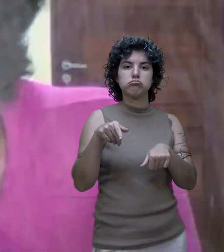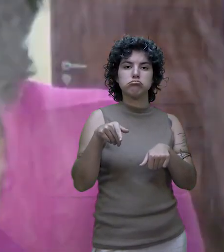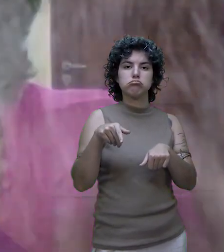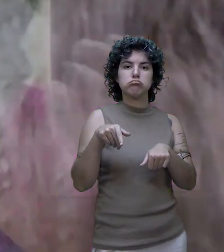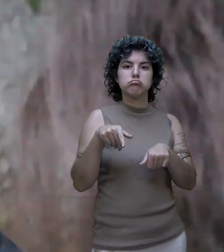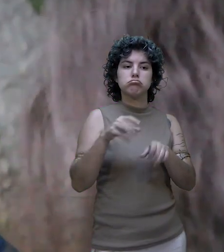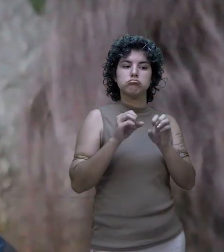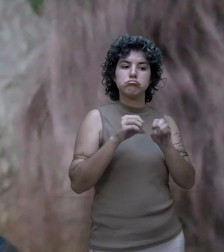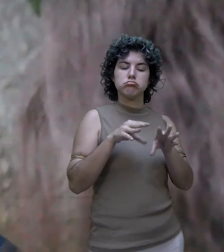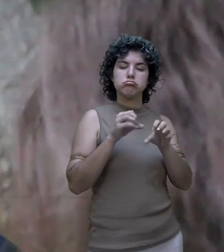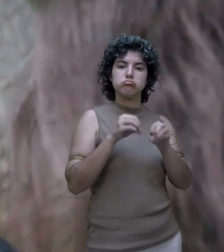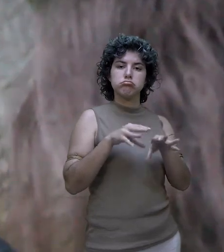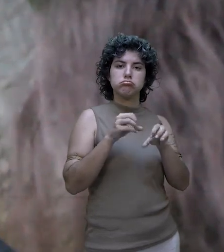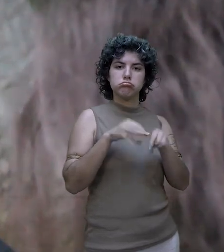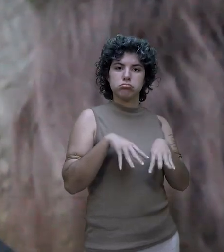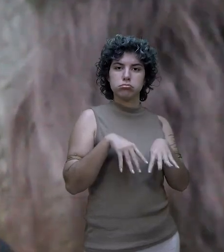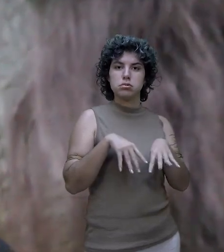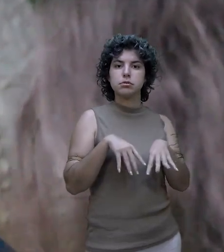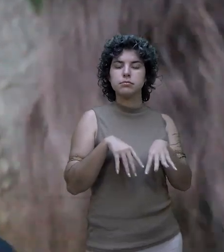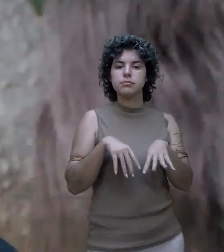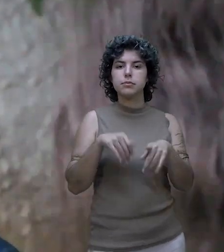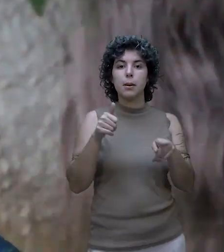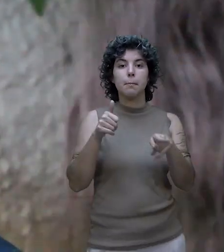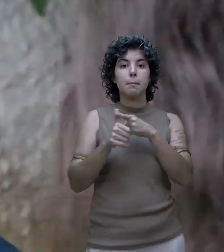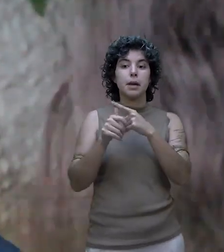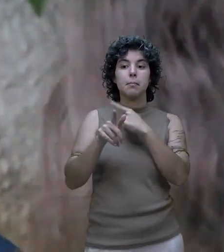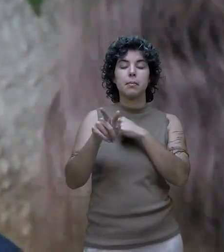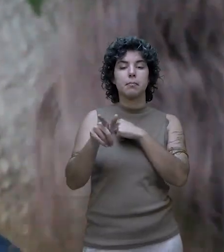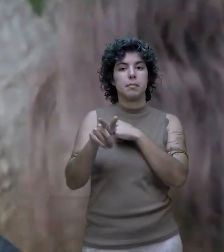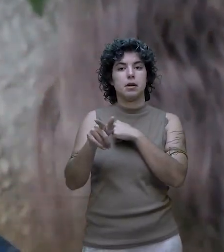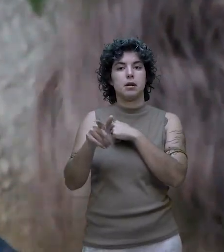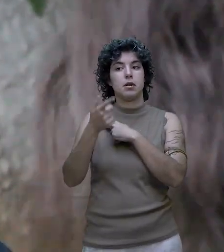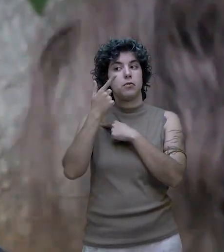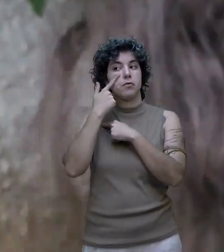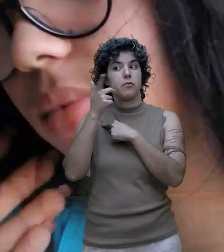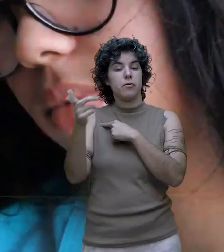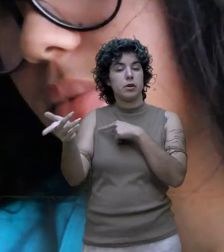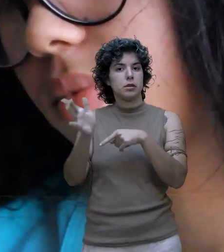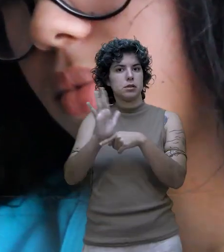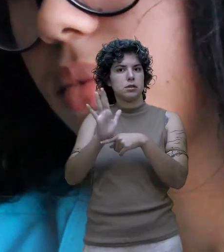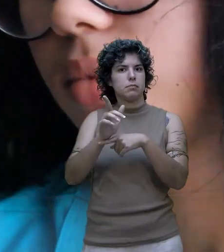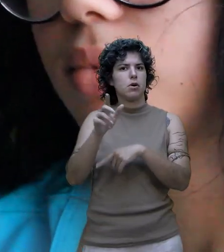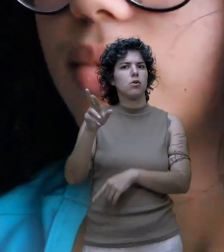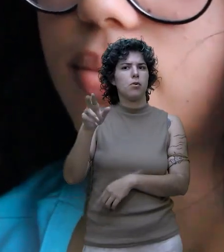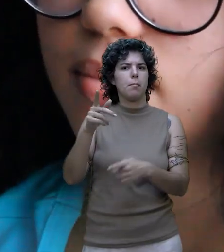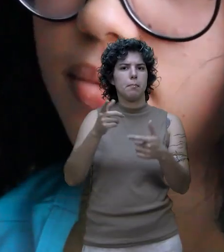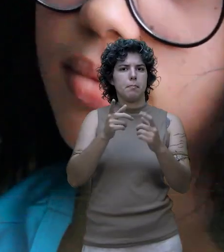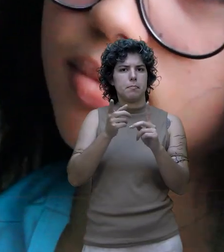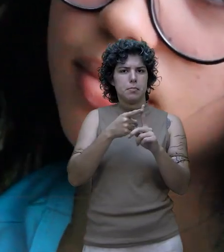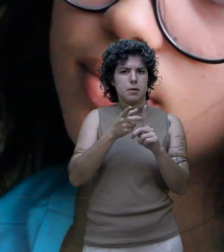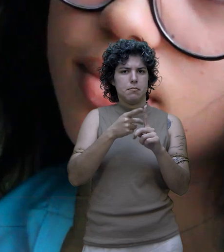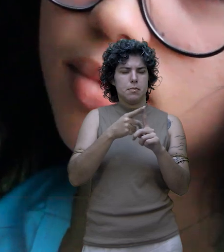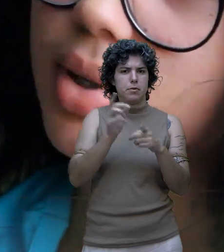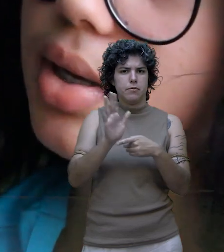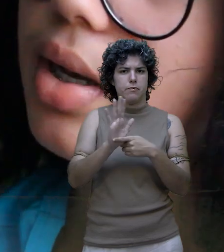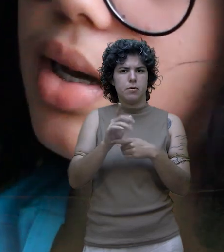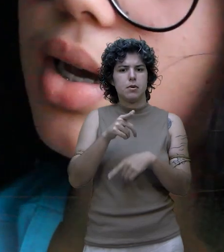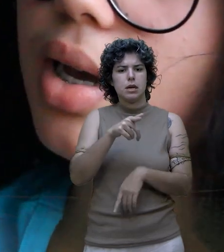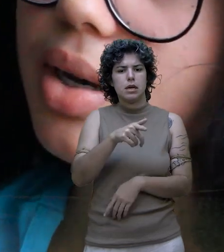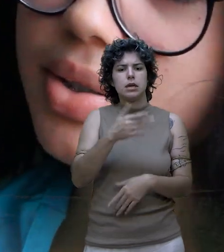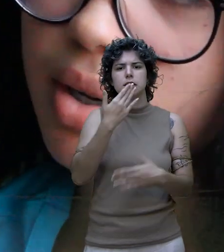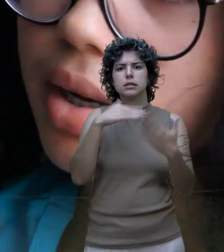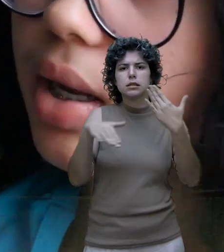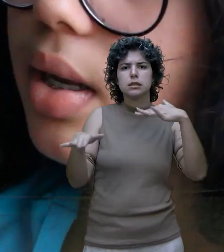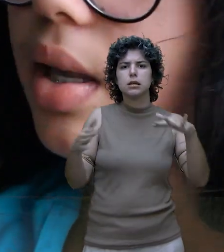cinema na vida foi o Rasga-Mortalha, que eu gravei lá. E eles ficavam pedindo. Eu disse, gente, é muito caro e tal. E a gente